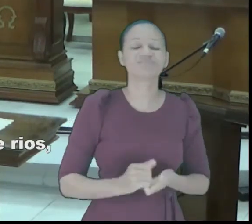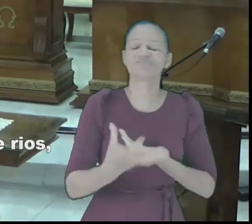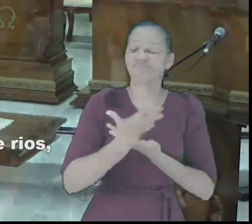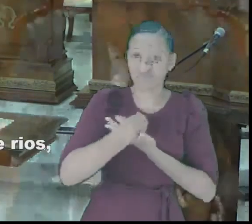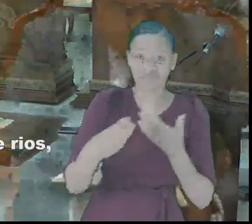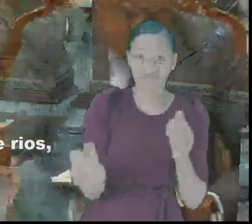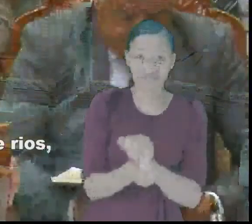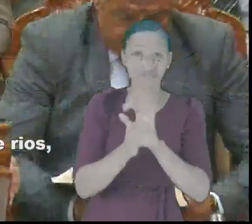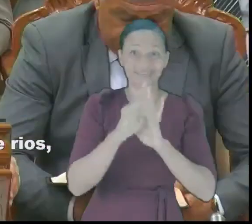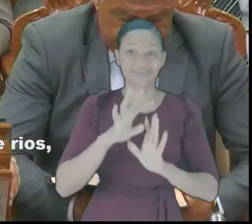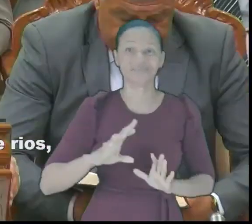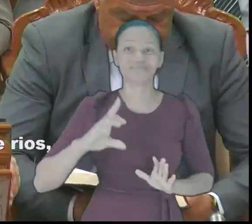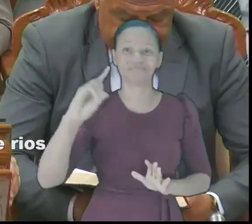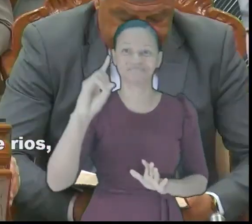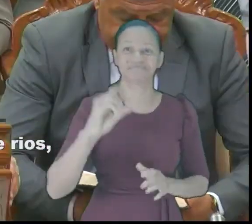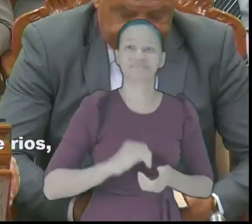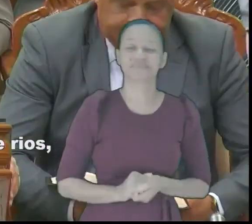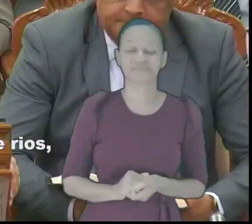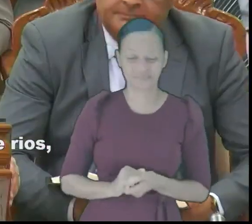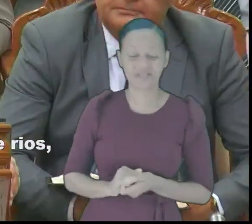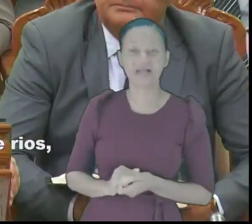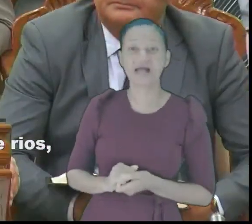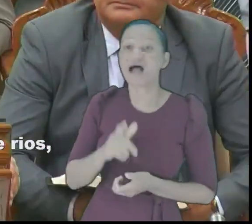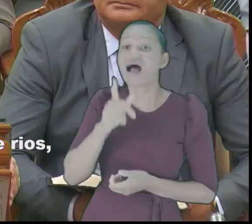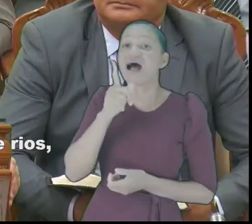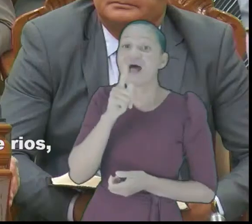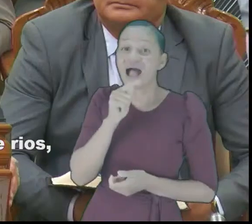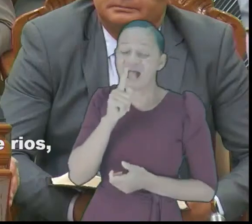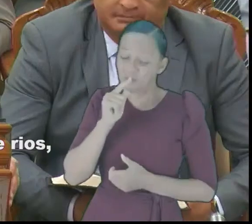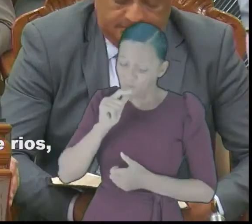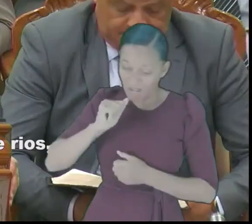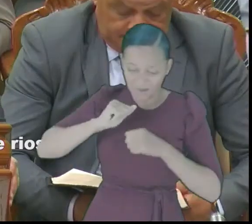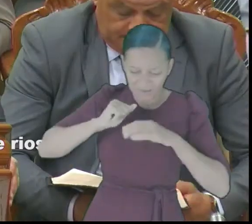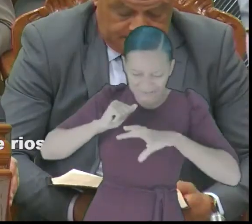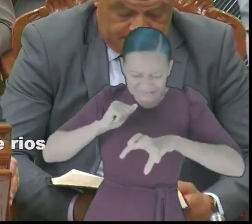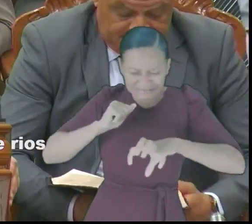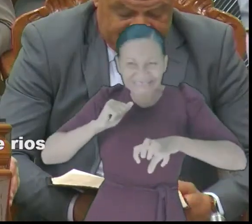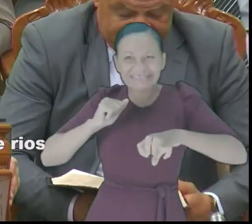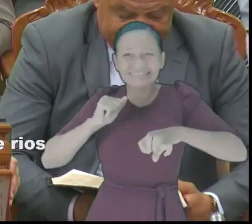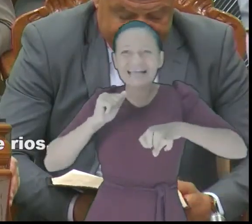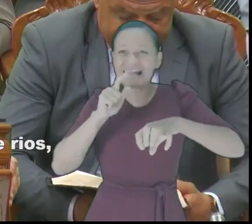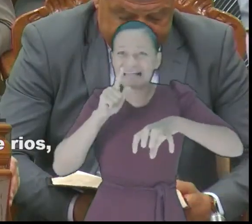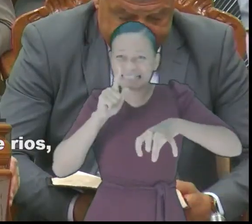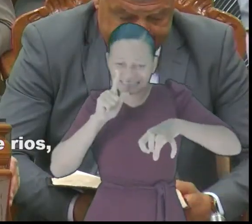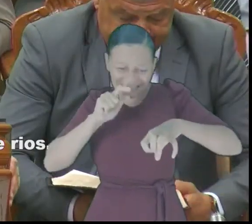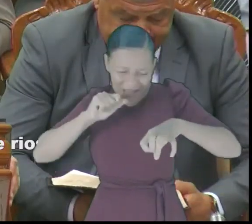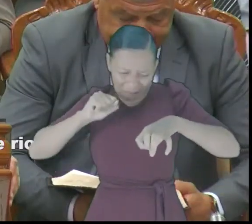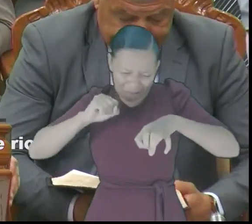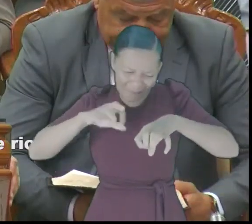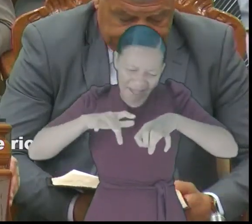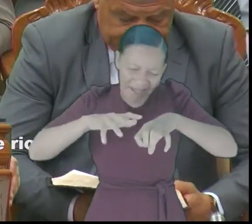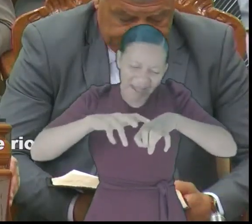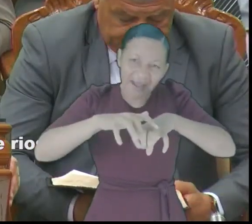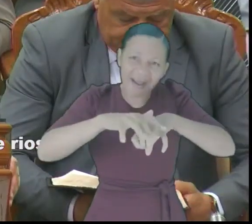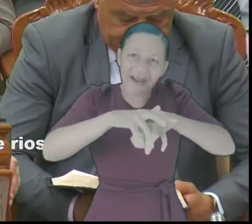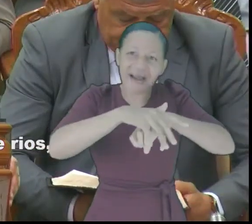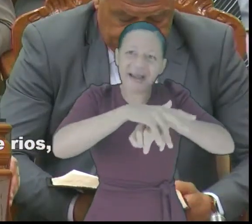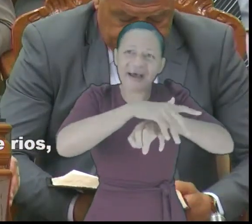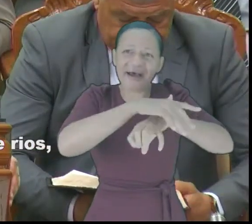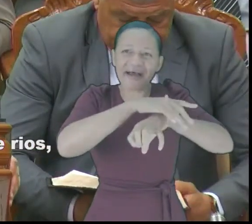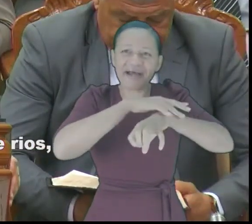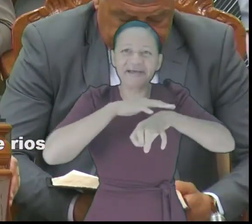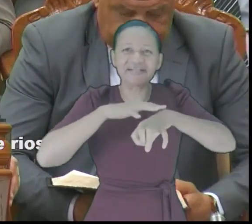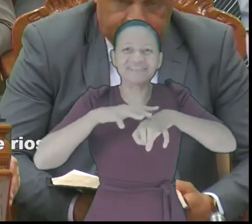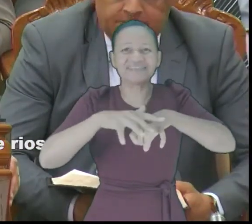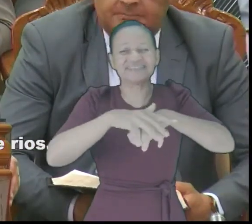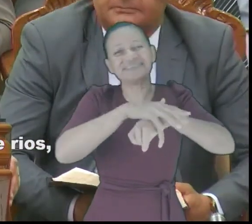glória a Deus? Derramarei água sobre terra, o que, irmão? Seca. Tem